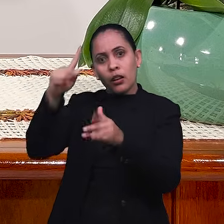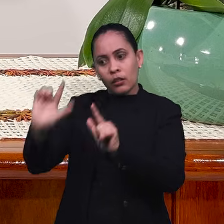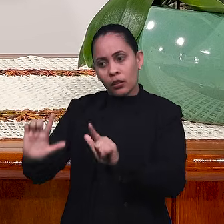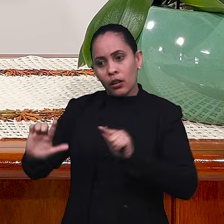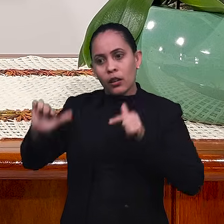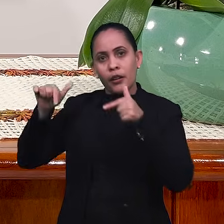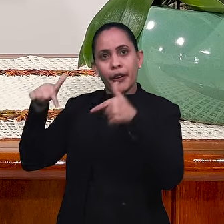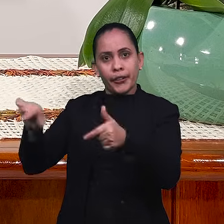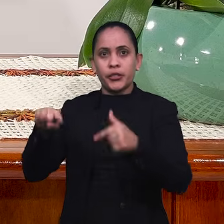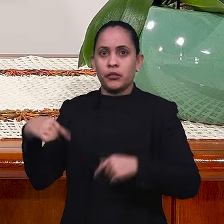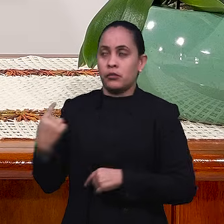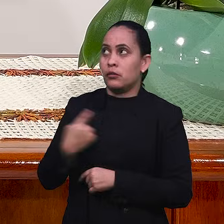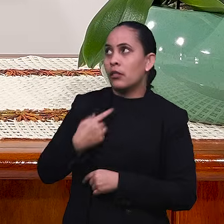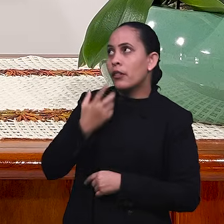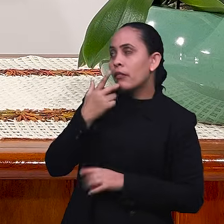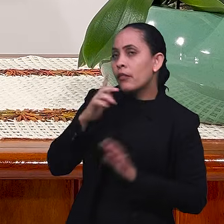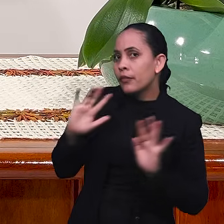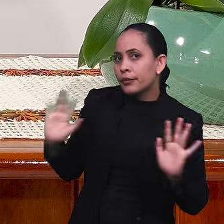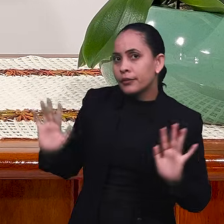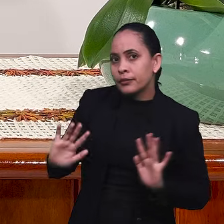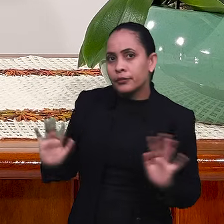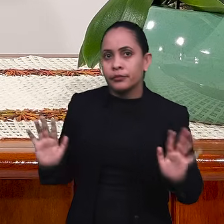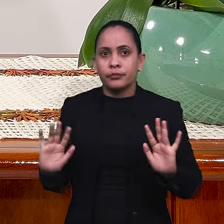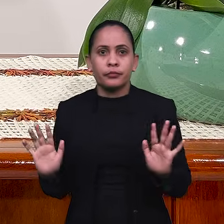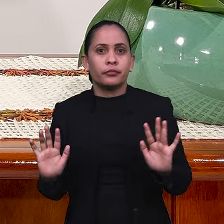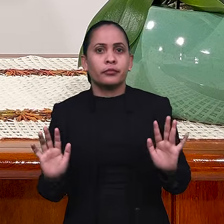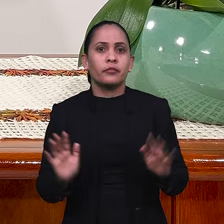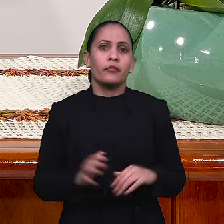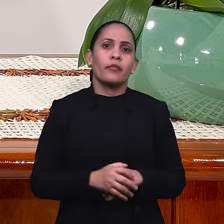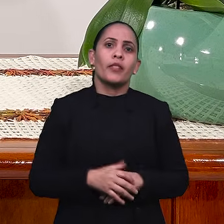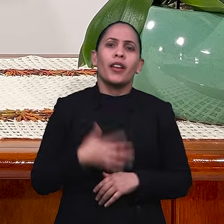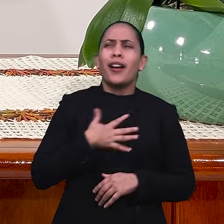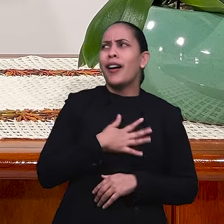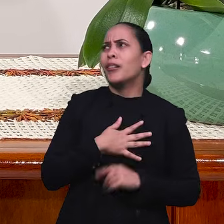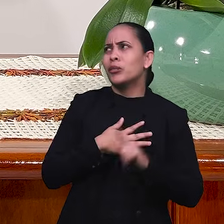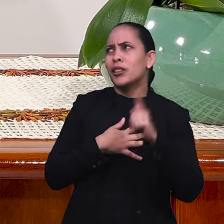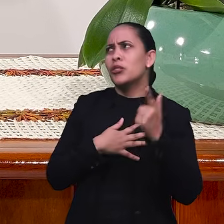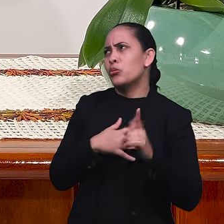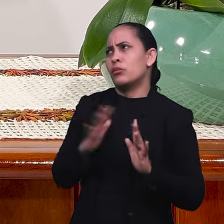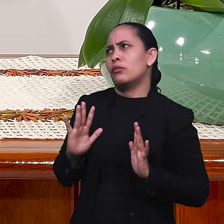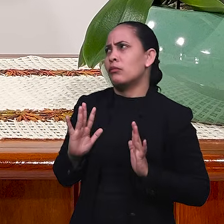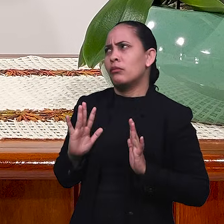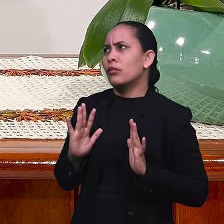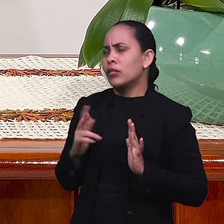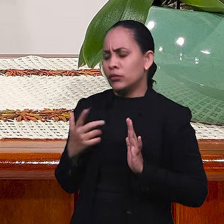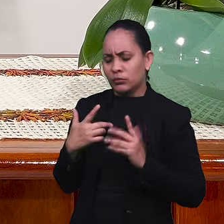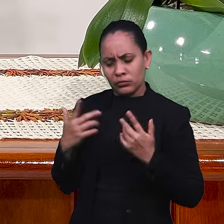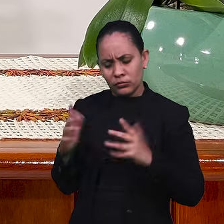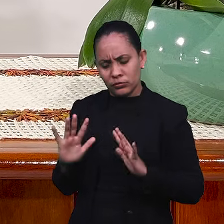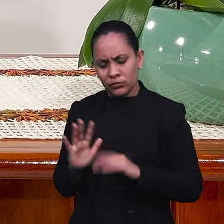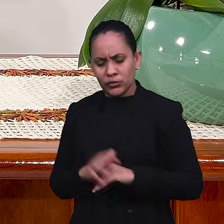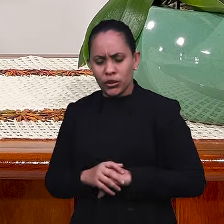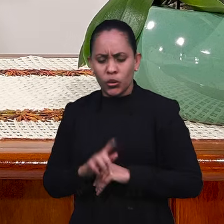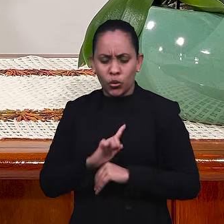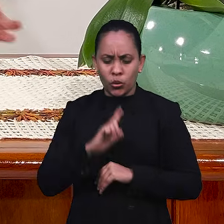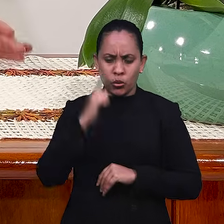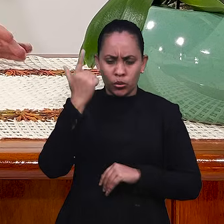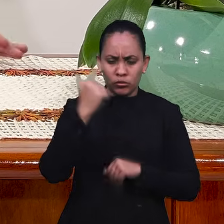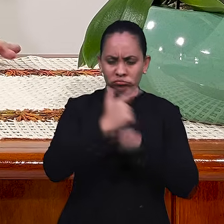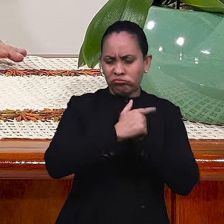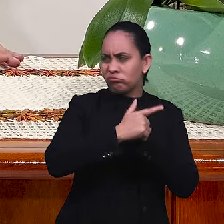nós questionar para aquilo, não, eu gostaria de fazer outra coisa, eu gostaria de ter uma outra